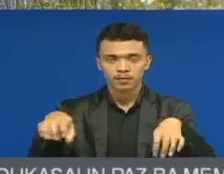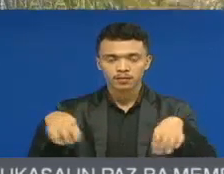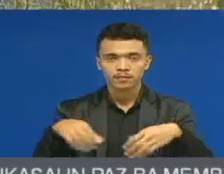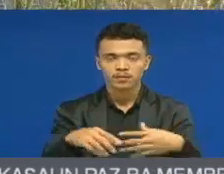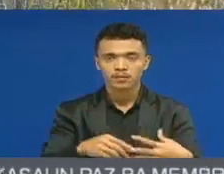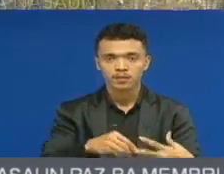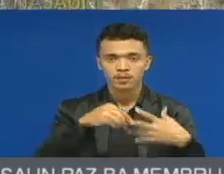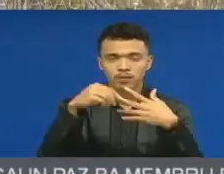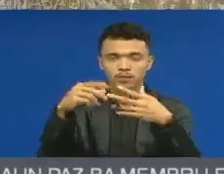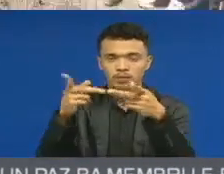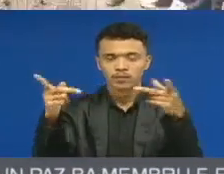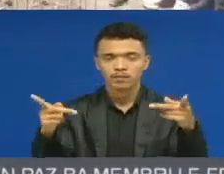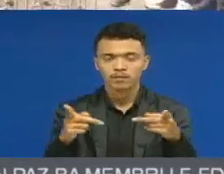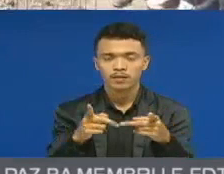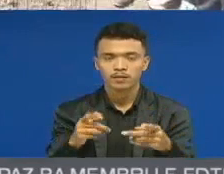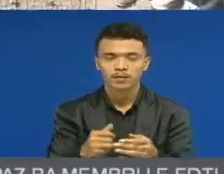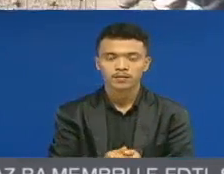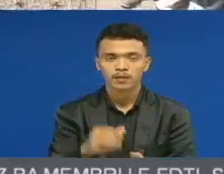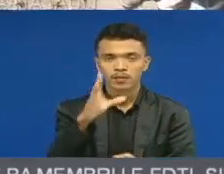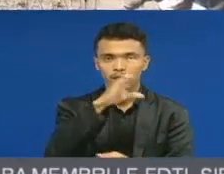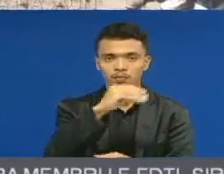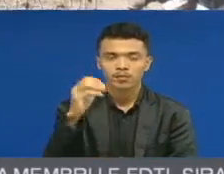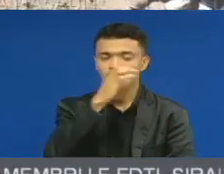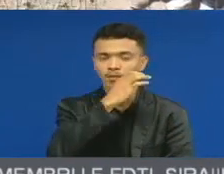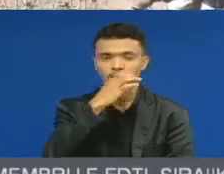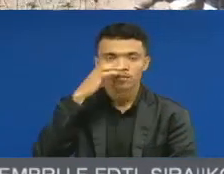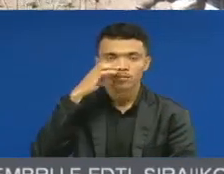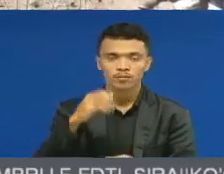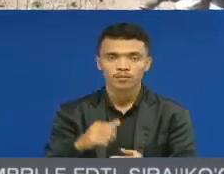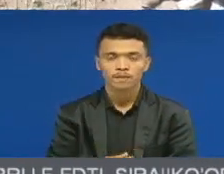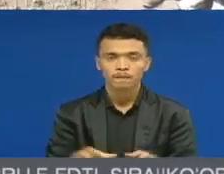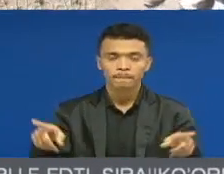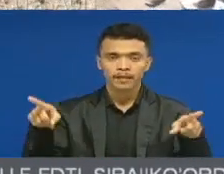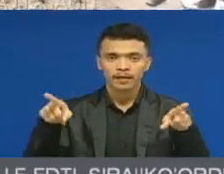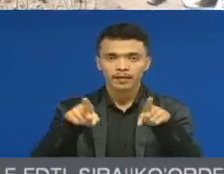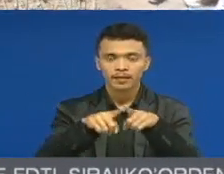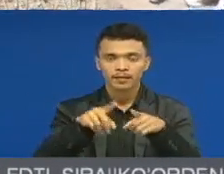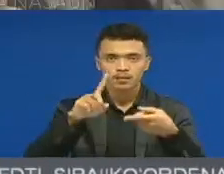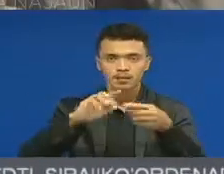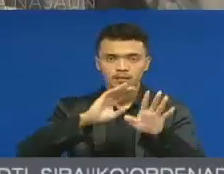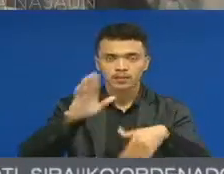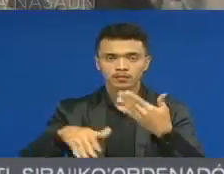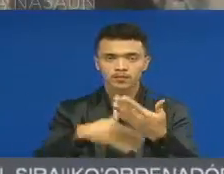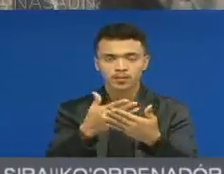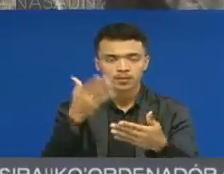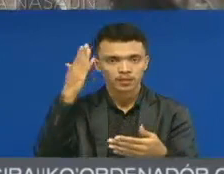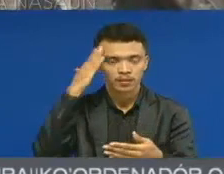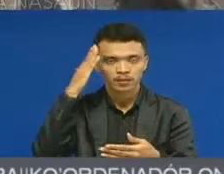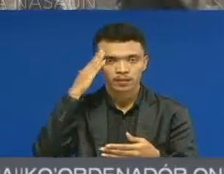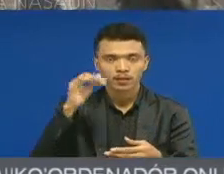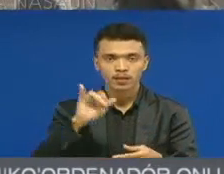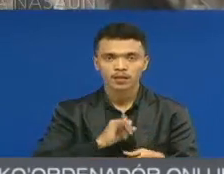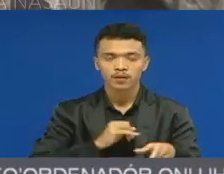a ambiente niya, nomos permacultura. I in hanesan maluk siro tatene kata hamos